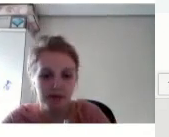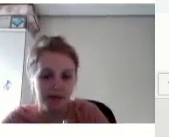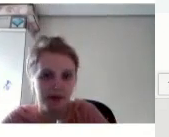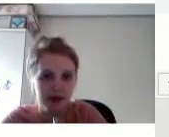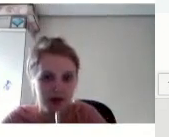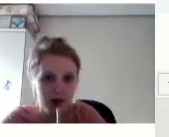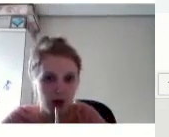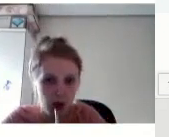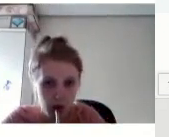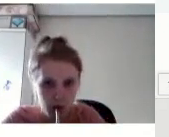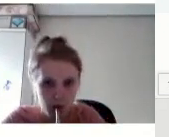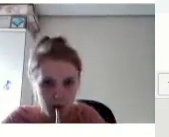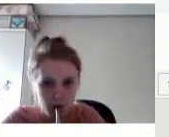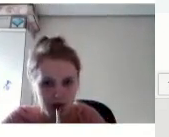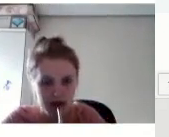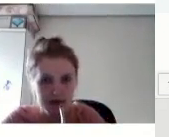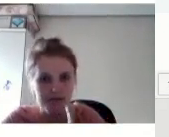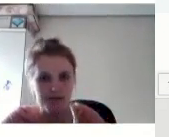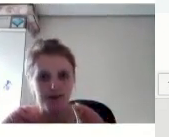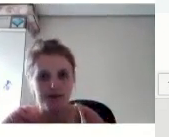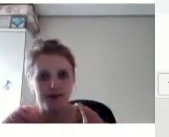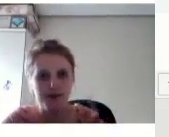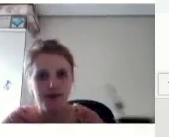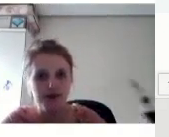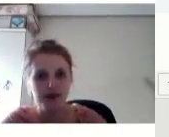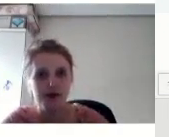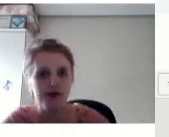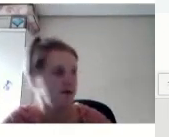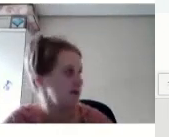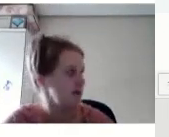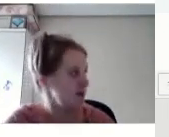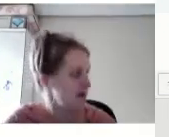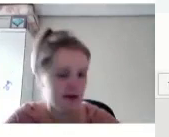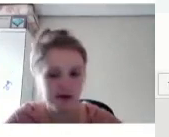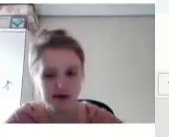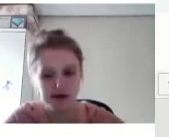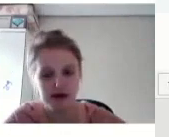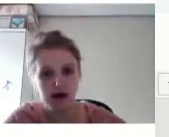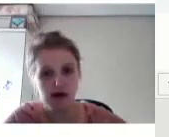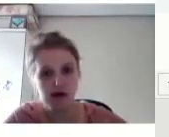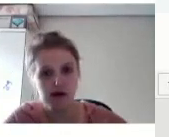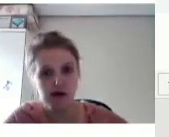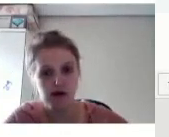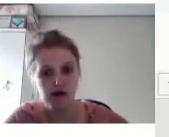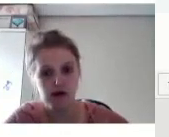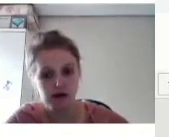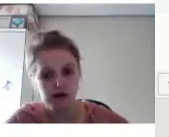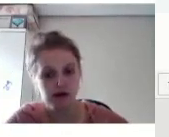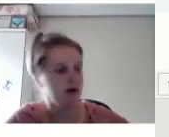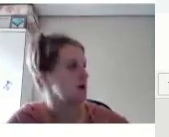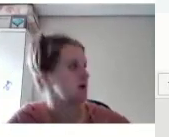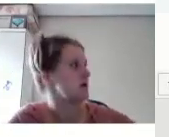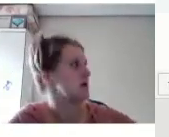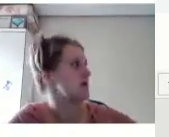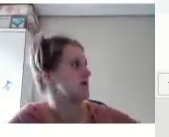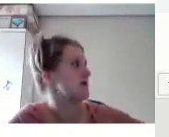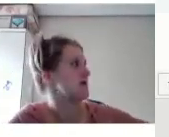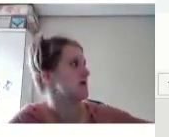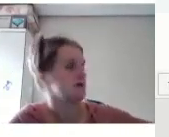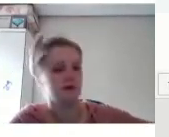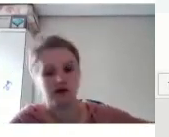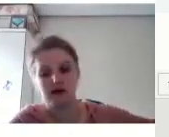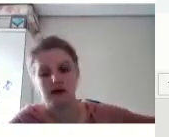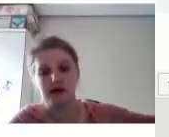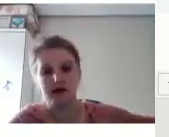F com o hamiltoniano. É isso aqui, ó. É isso aqui explicitamente, né? Se eu fizer cópia carbono da mecânica clássica,